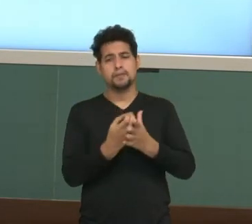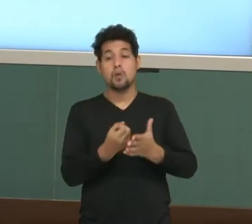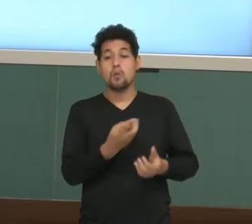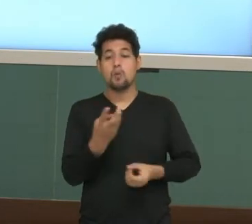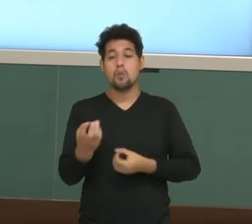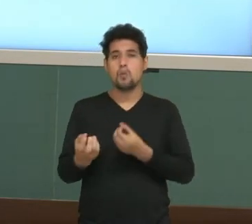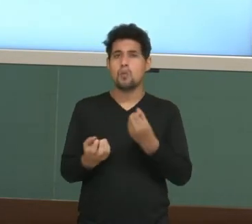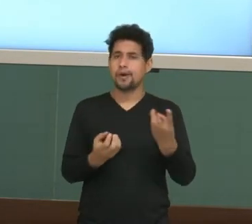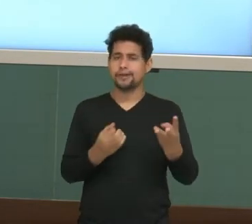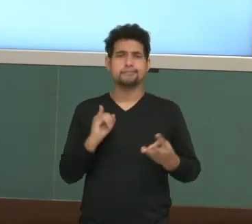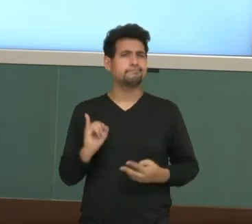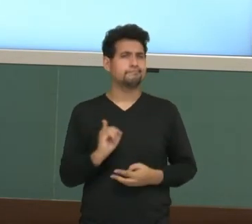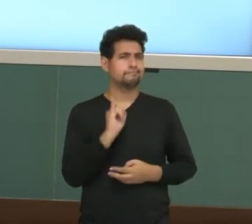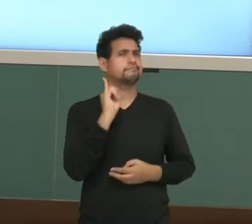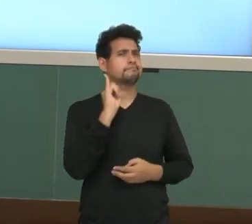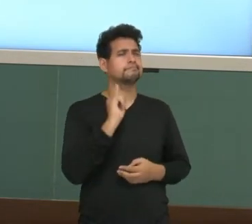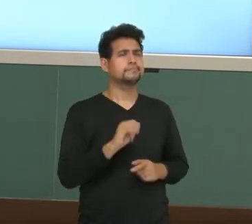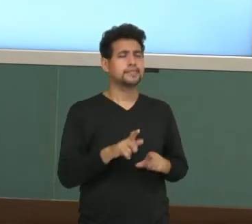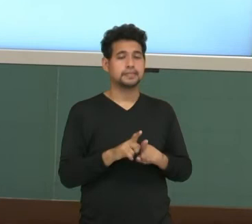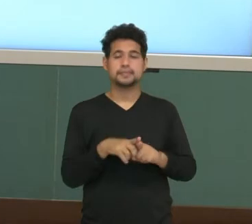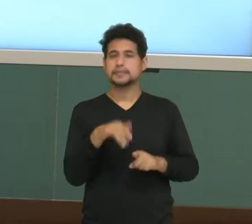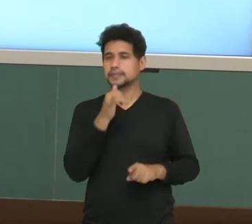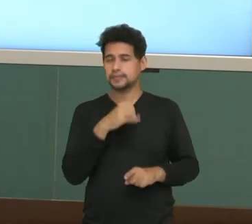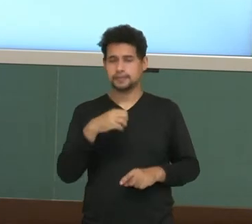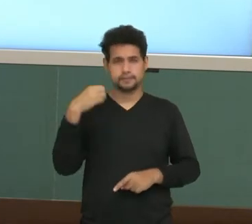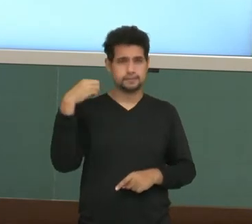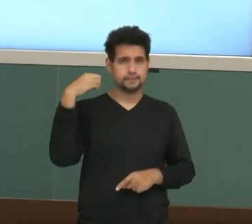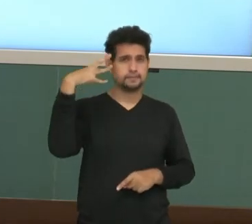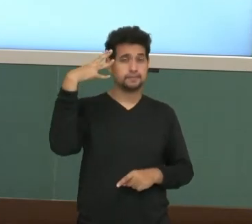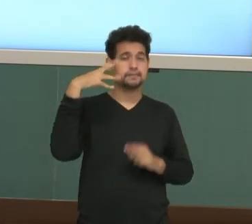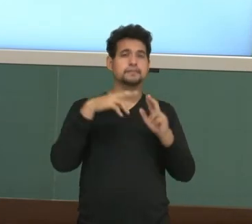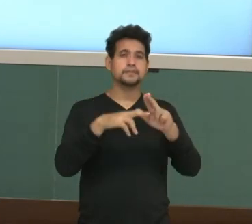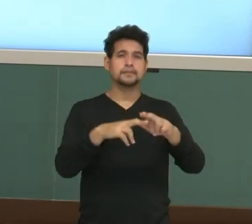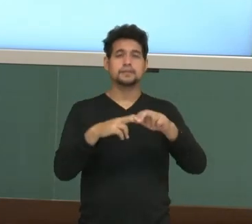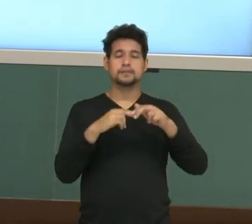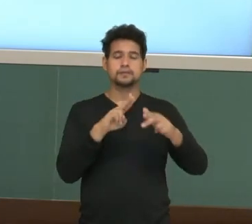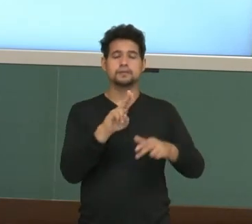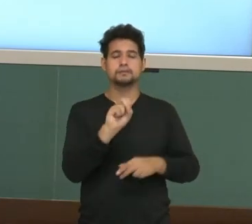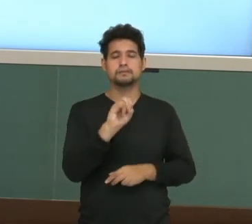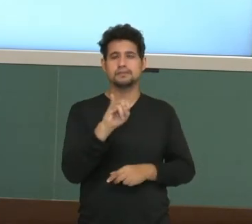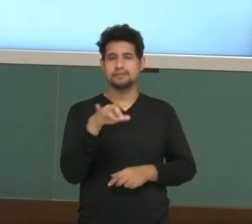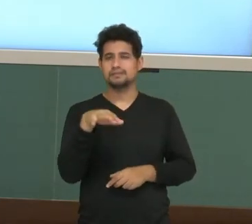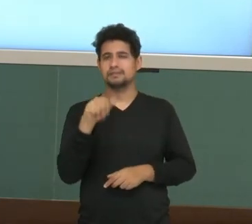quantidade eficaz de energia elétrica por meio das usinas